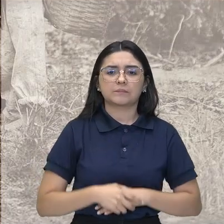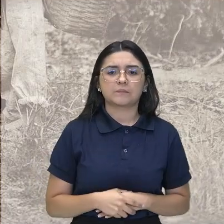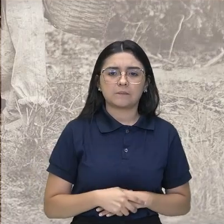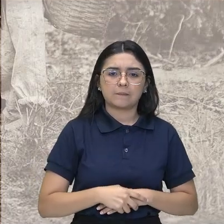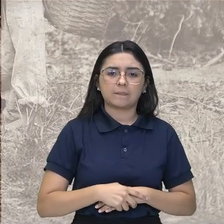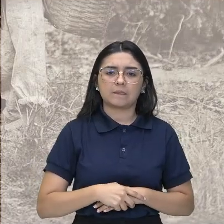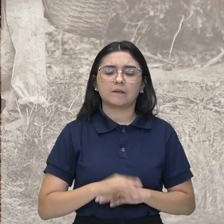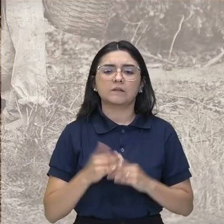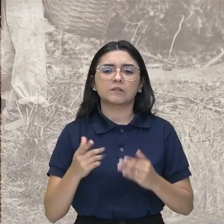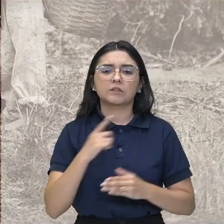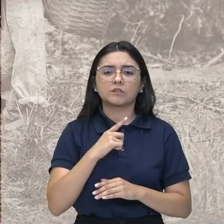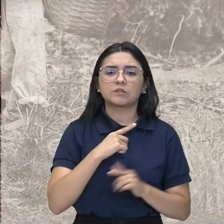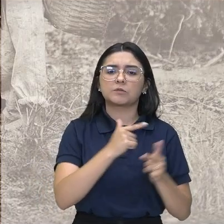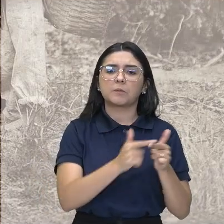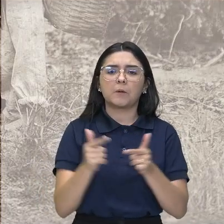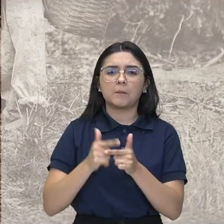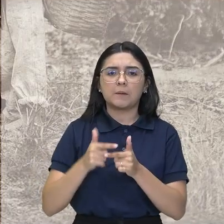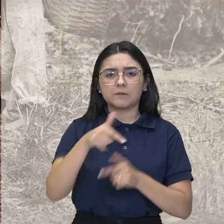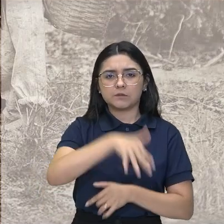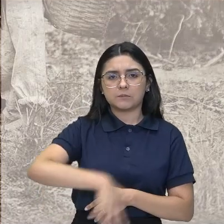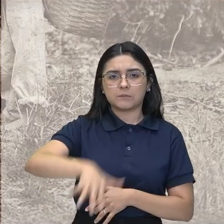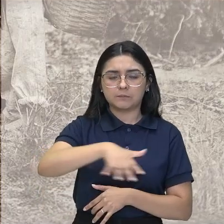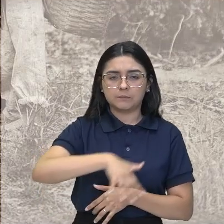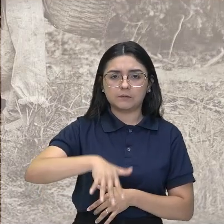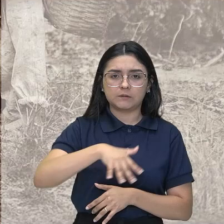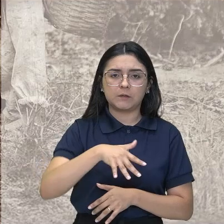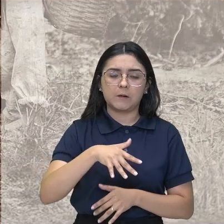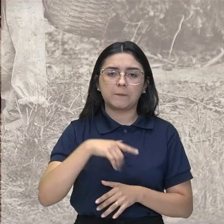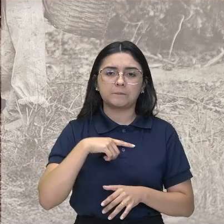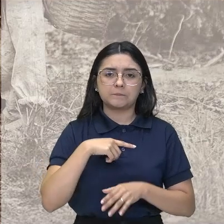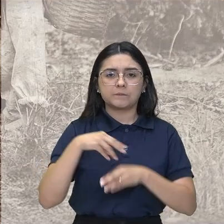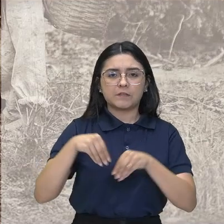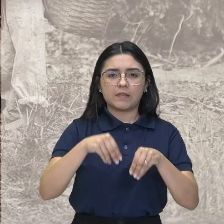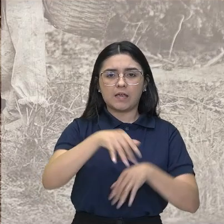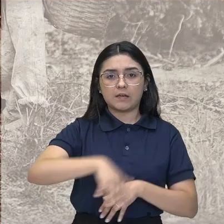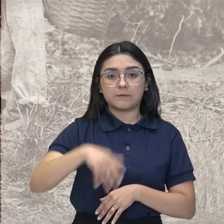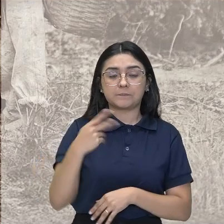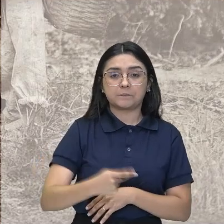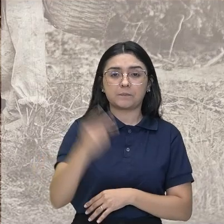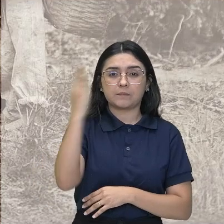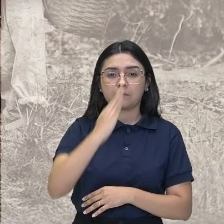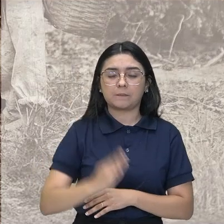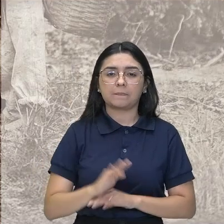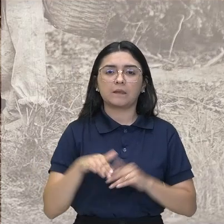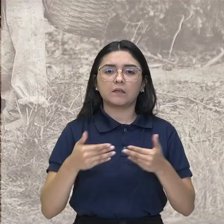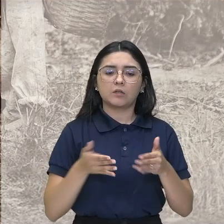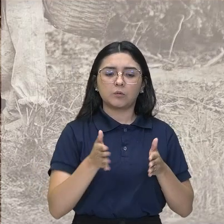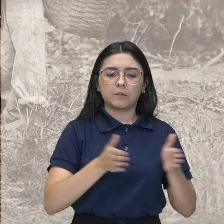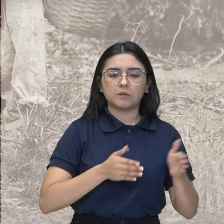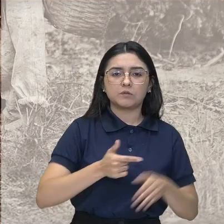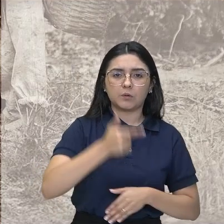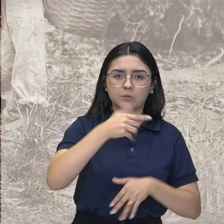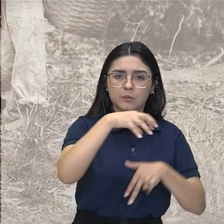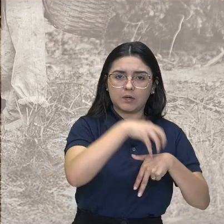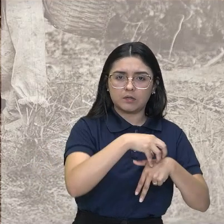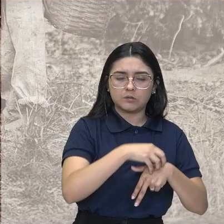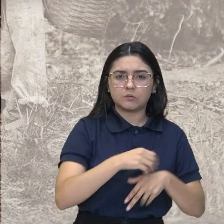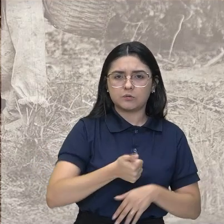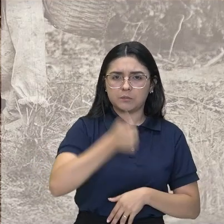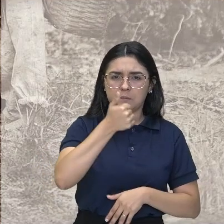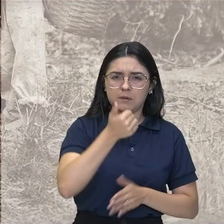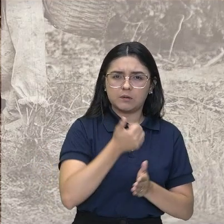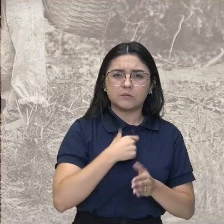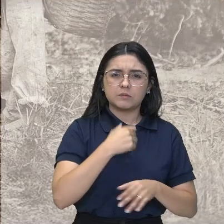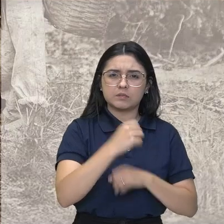de concentração de terras em nosso país. Gente, durante o Segundo Reinado, inclusive nos primeiros anos do